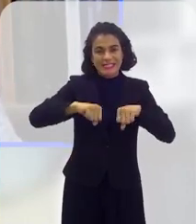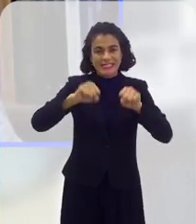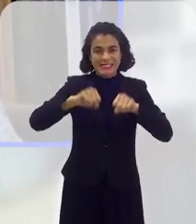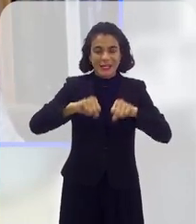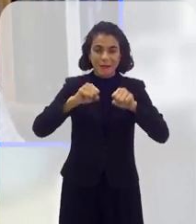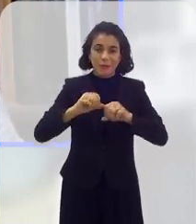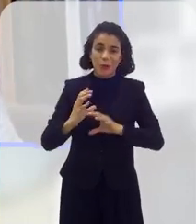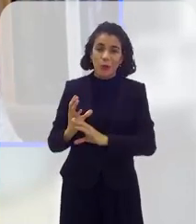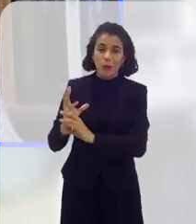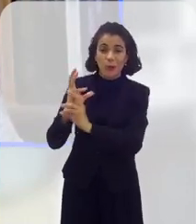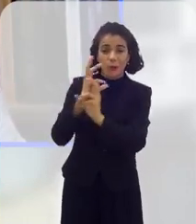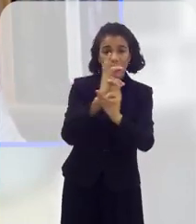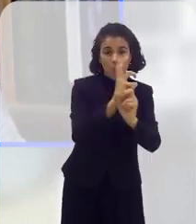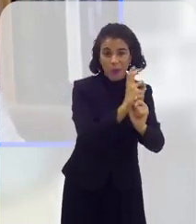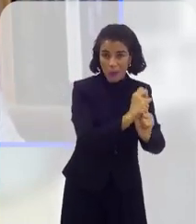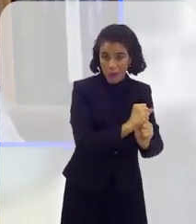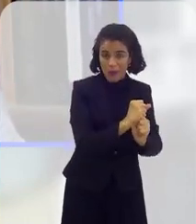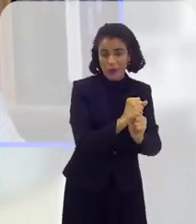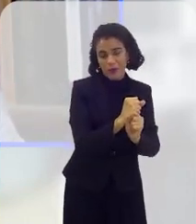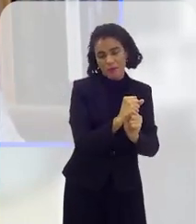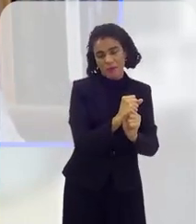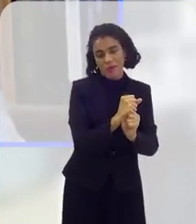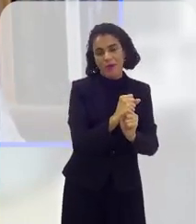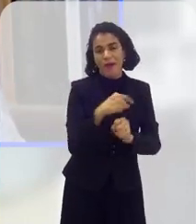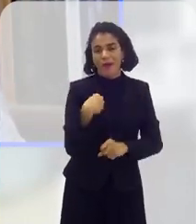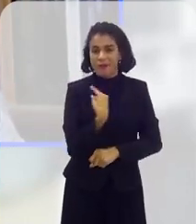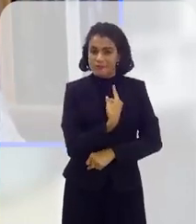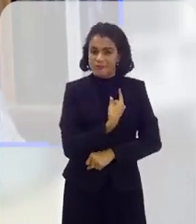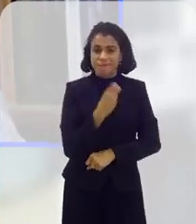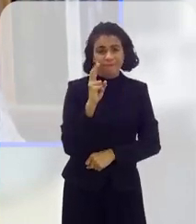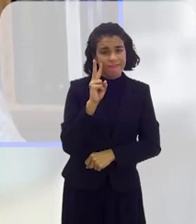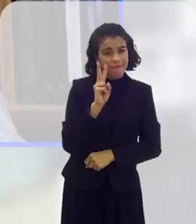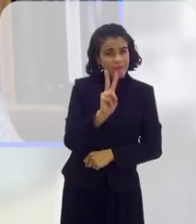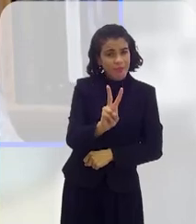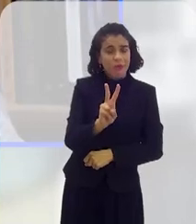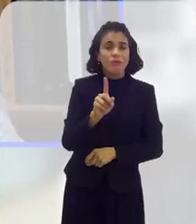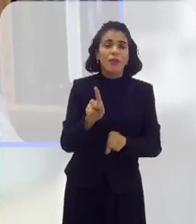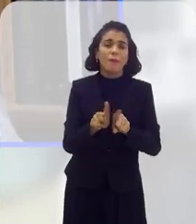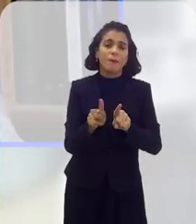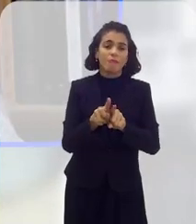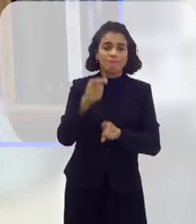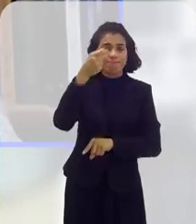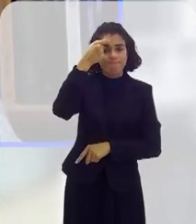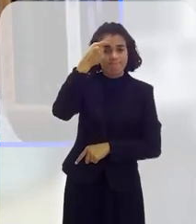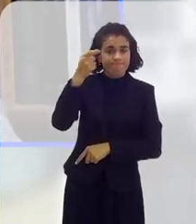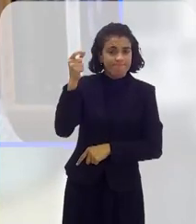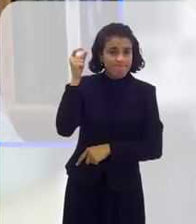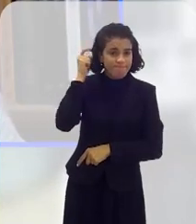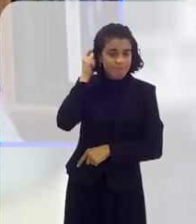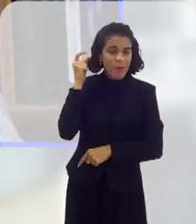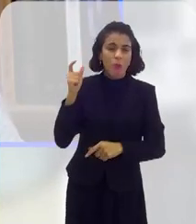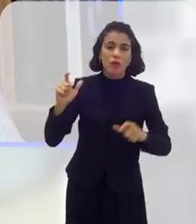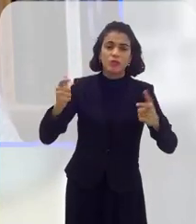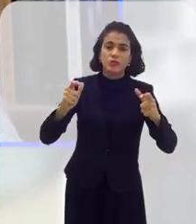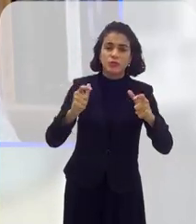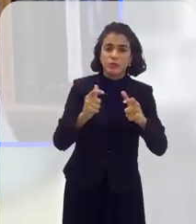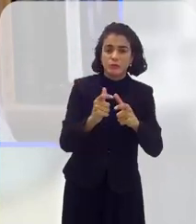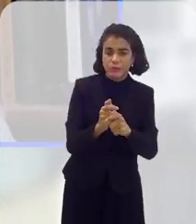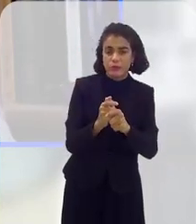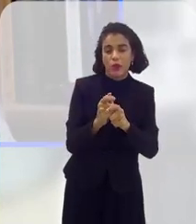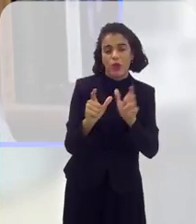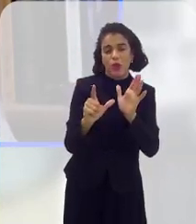que o número, infelizmente, a gente viu, isso eu falo também de senso comum, a gente viu uma diminuição